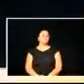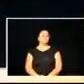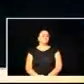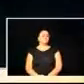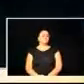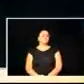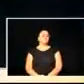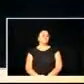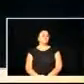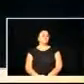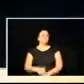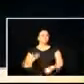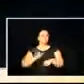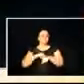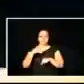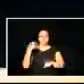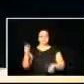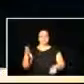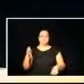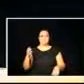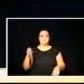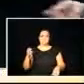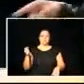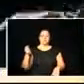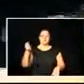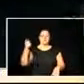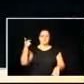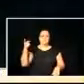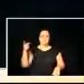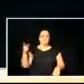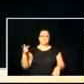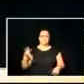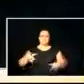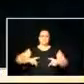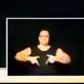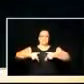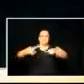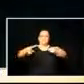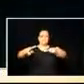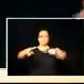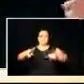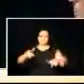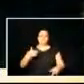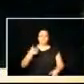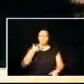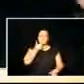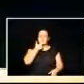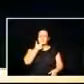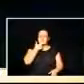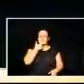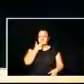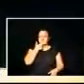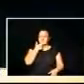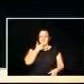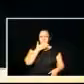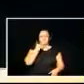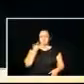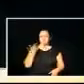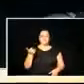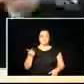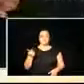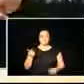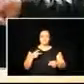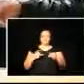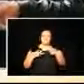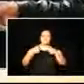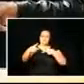mais valorizados, porque funcionários contentes estarão dando melhor para eles. Isso é uma mão de duas vias. Não é